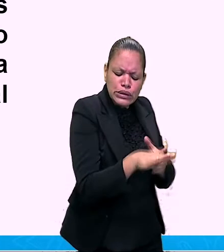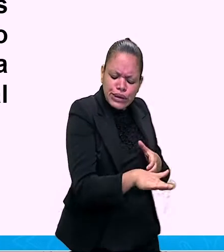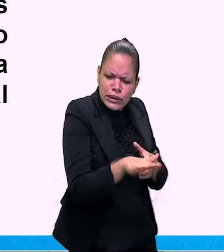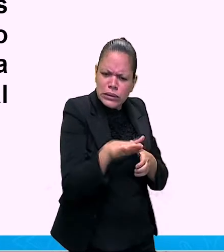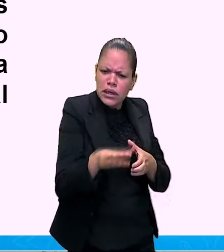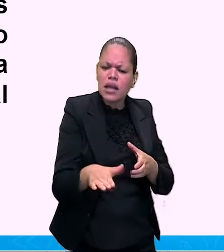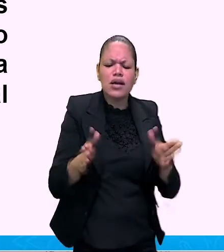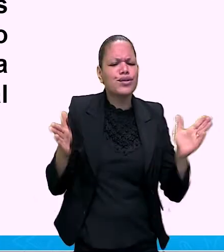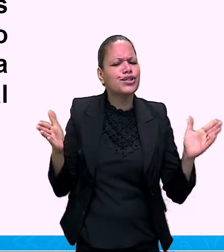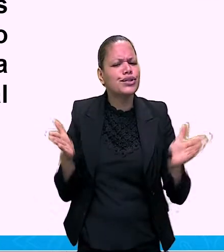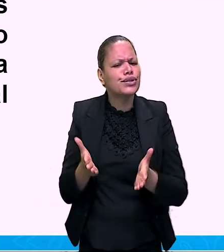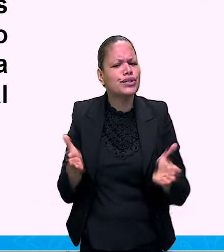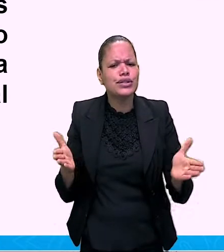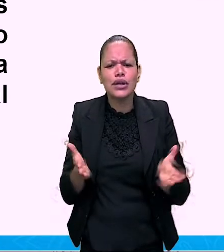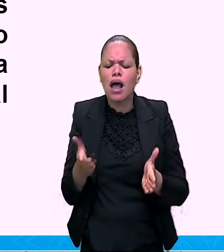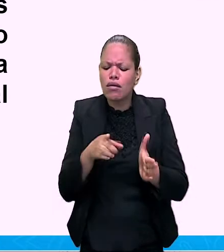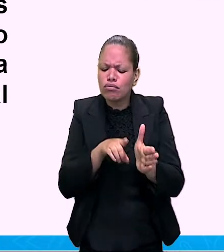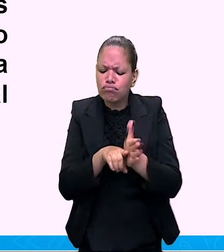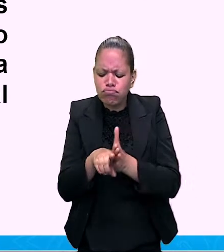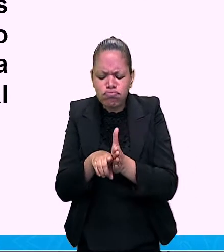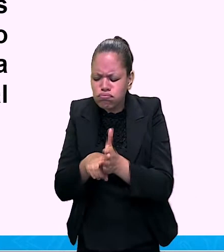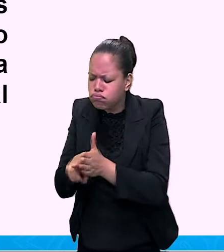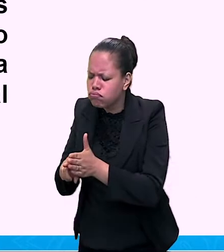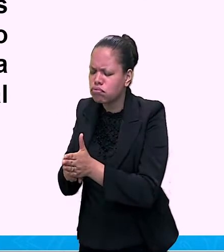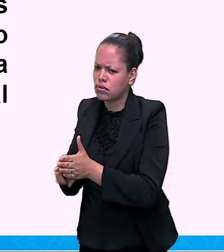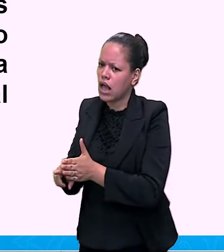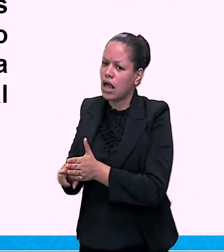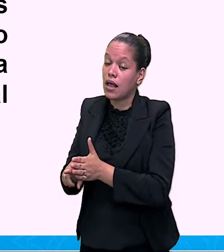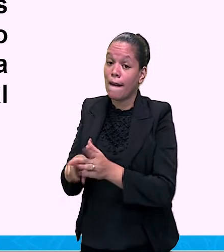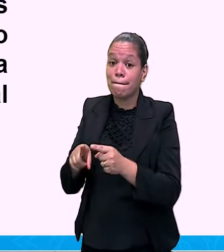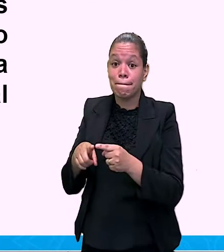apontam a possibilidade para mais